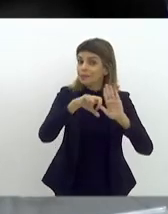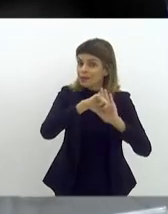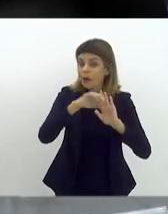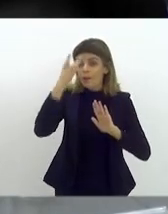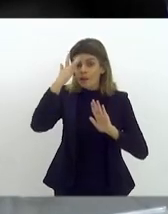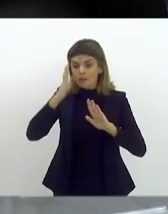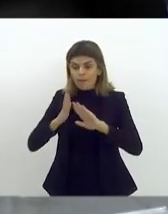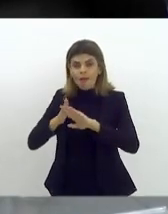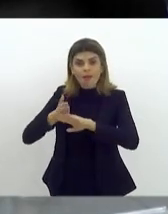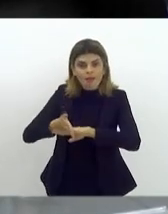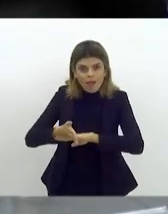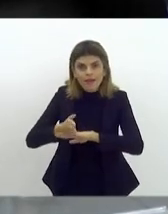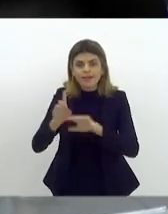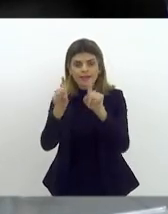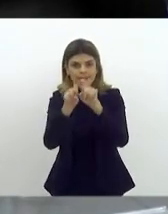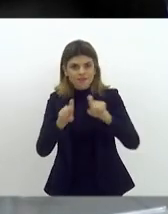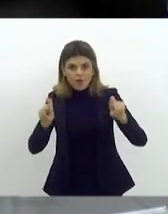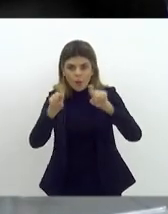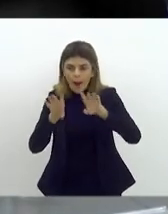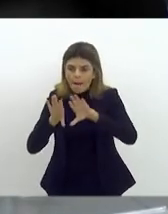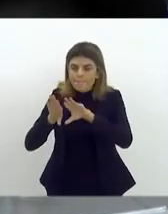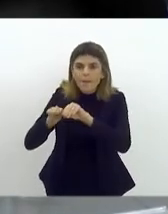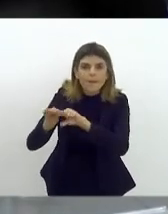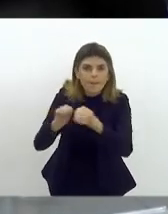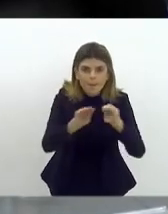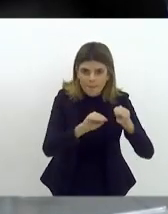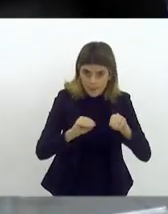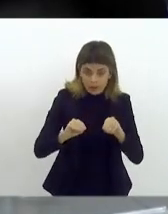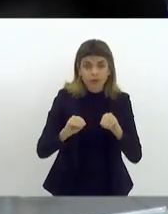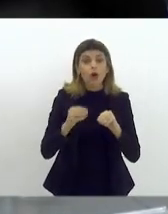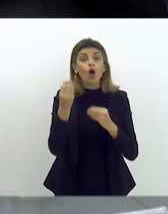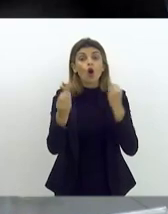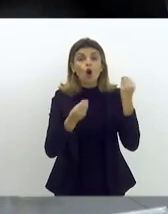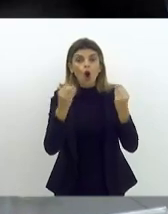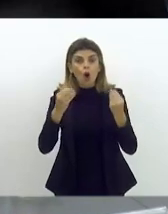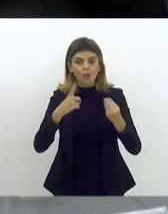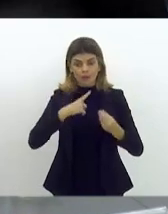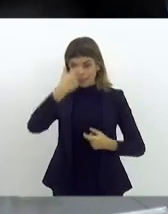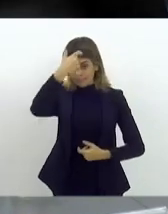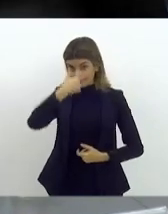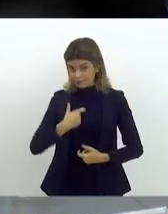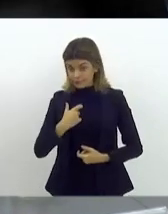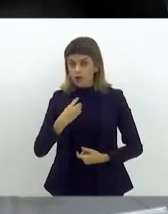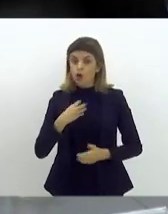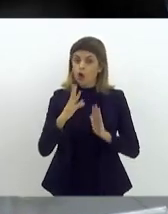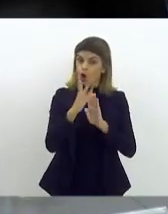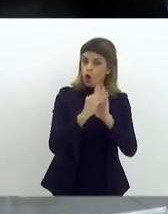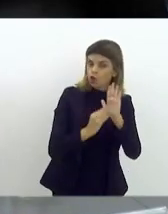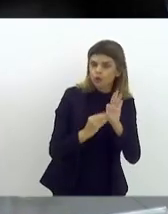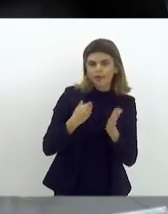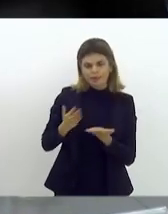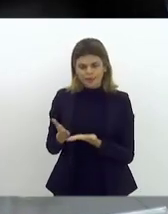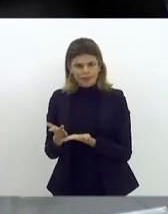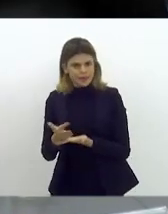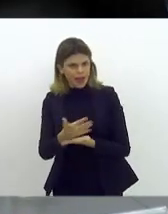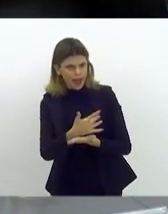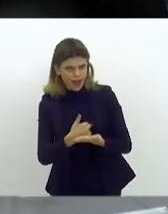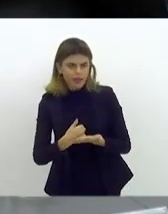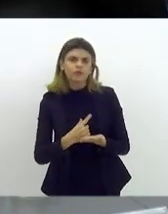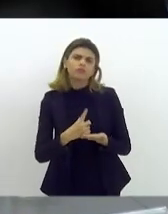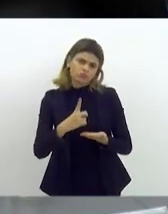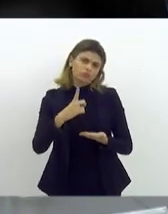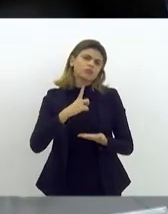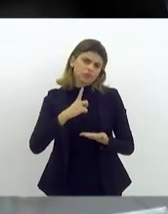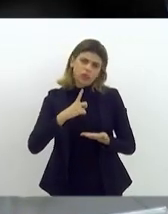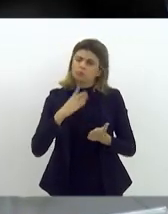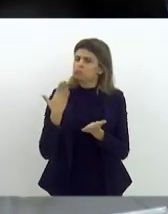invasão desses dispositivos de informática como forma de acessar o seu conteúdo e obter esses